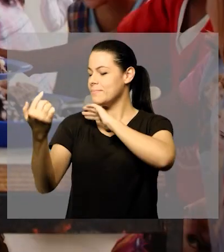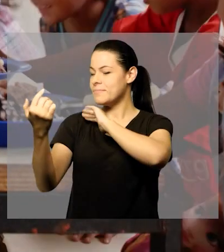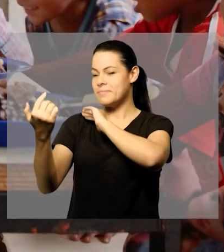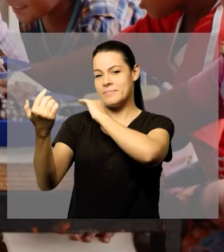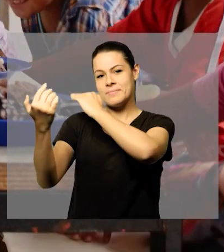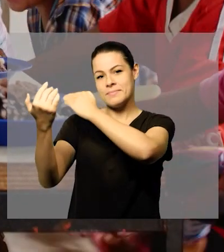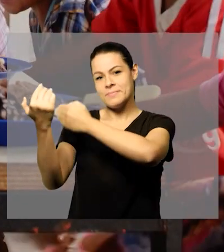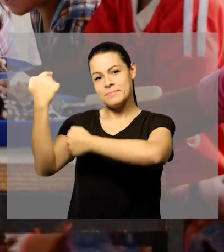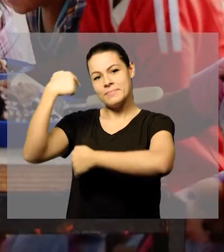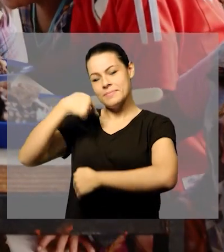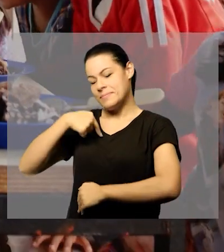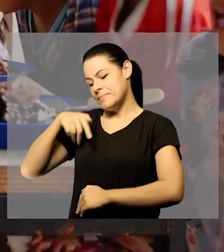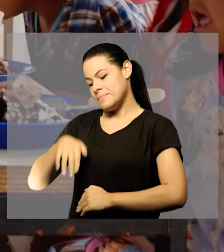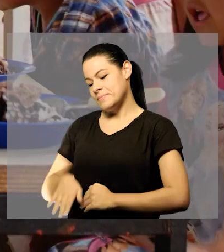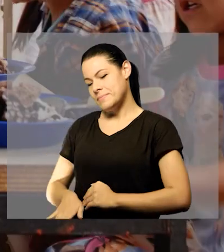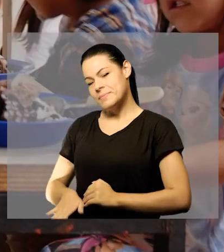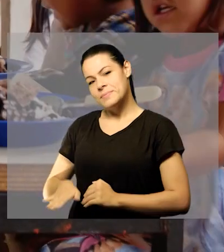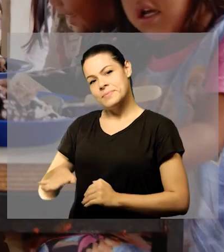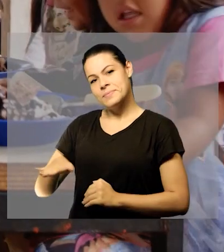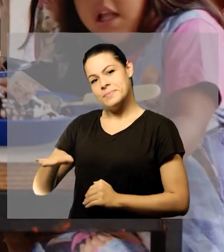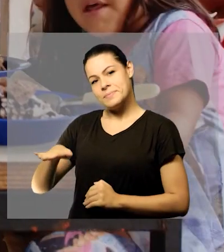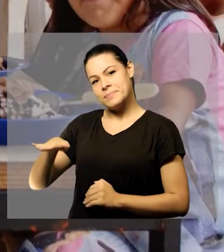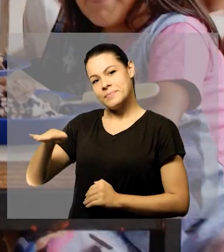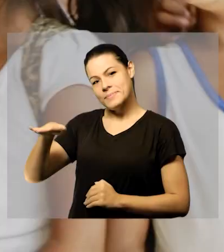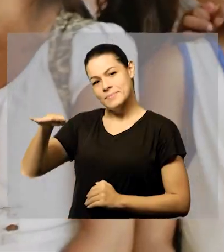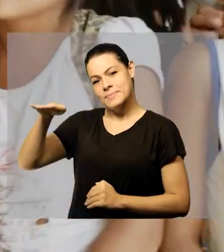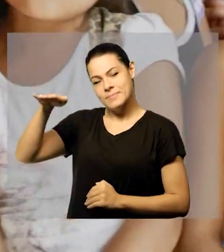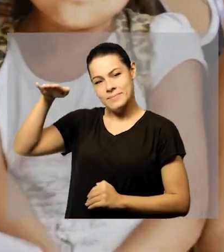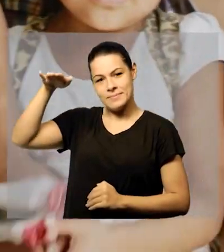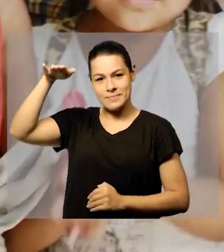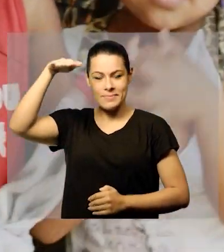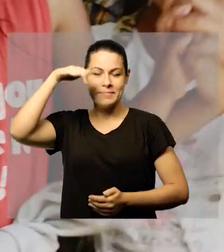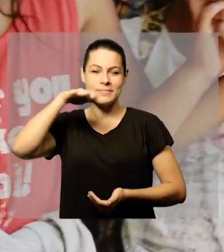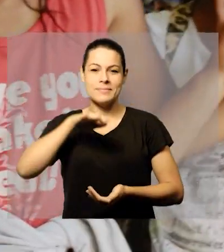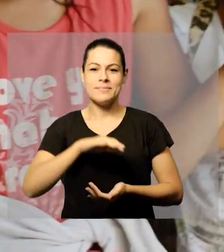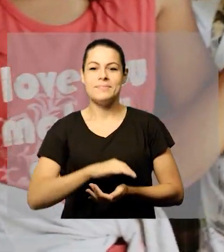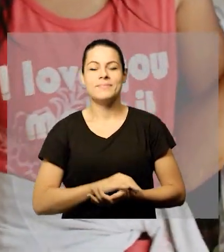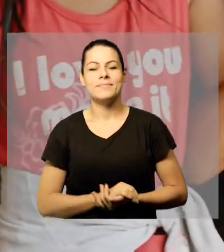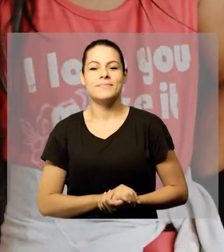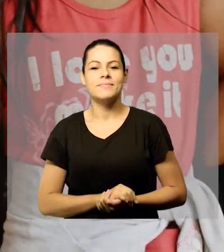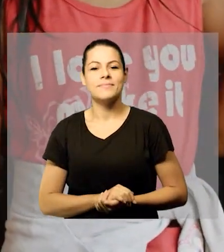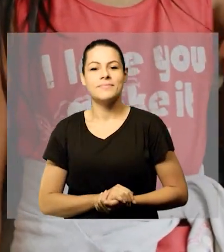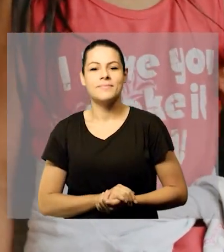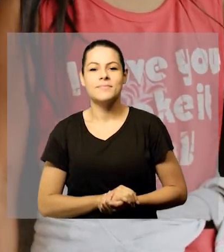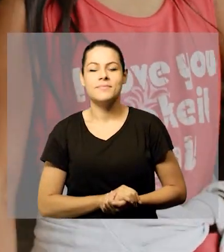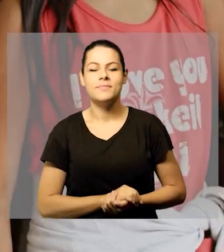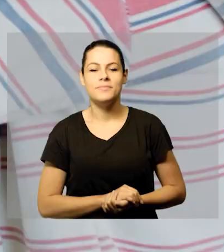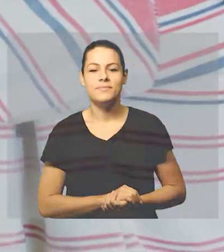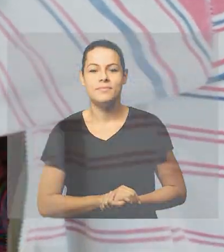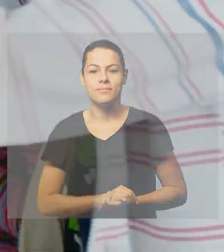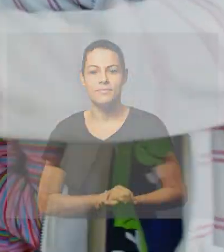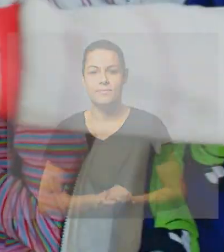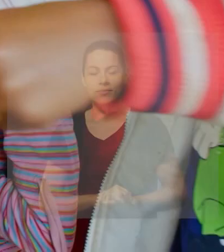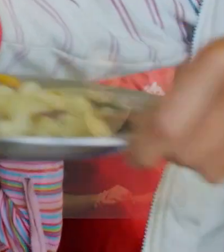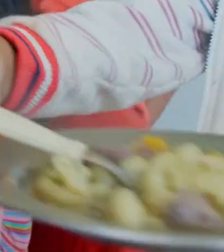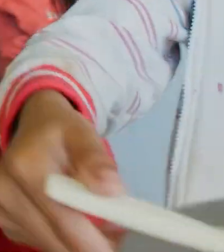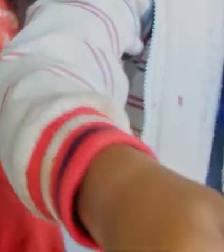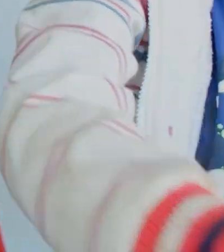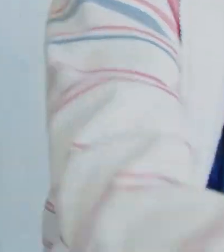ficar fortinho, pra ficar fortinho e crescer, e crescer.